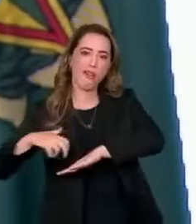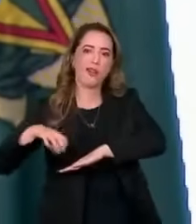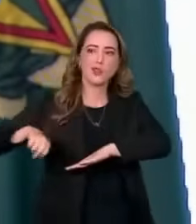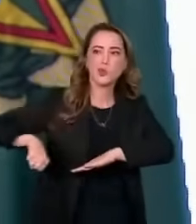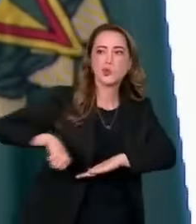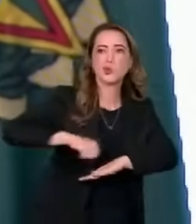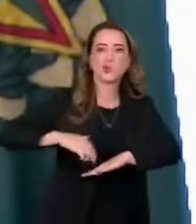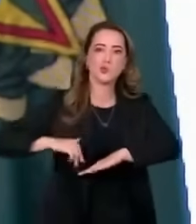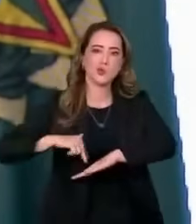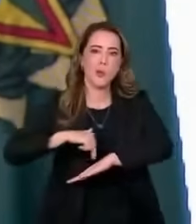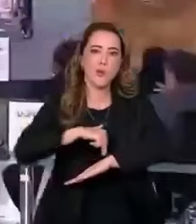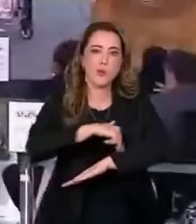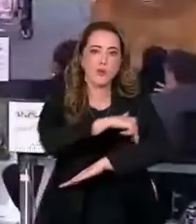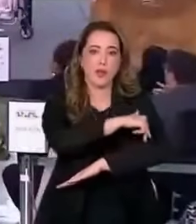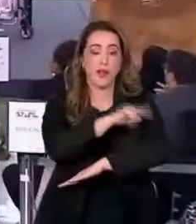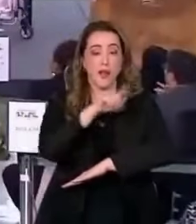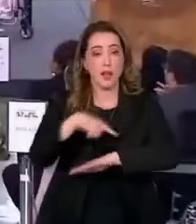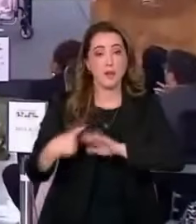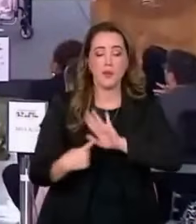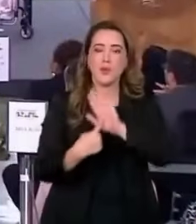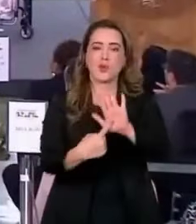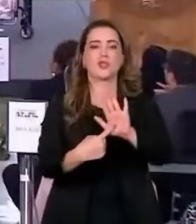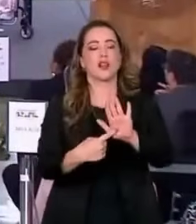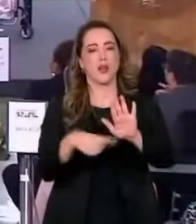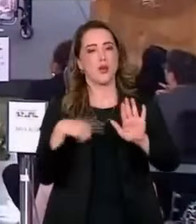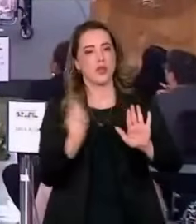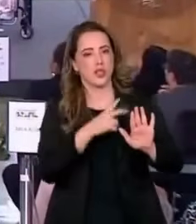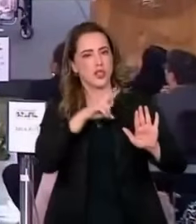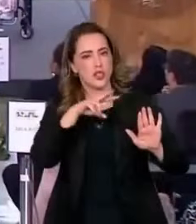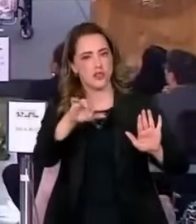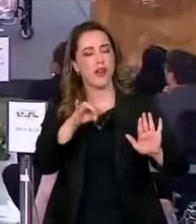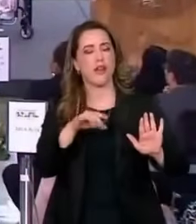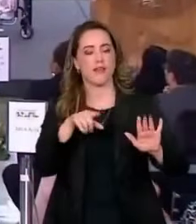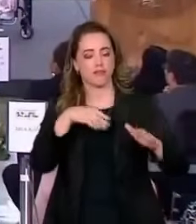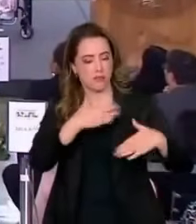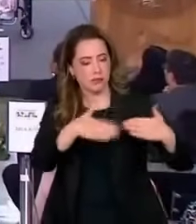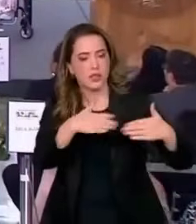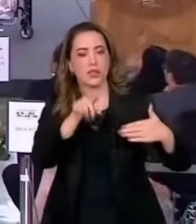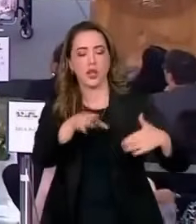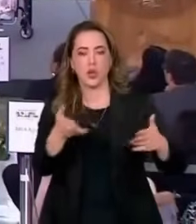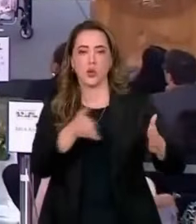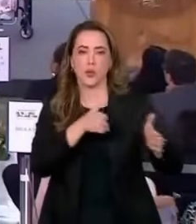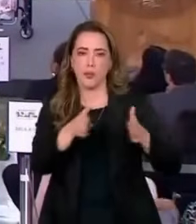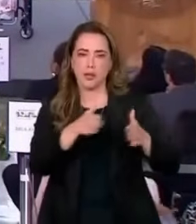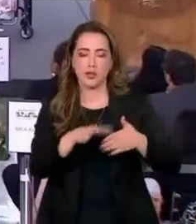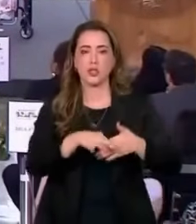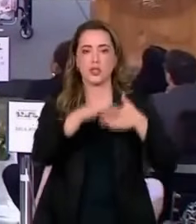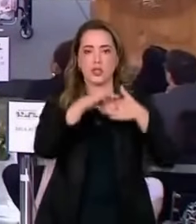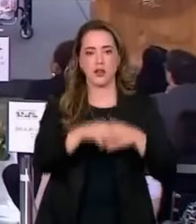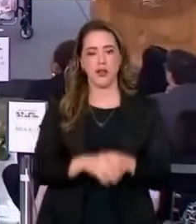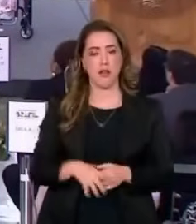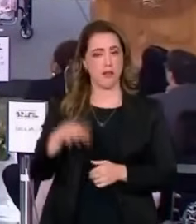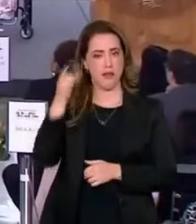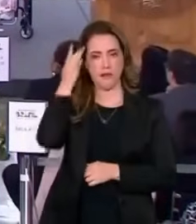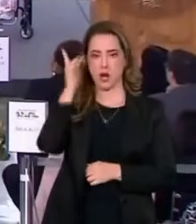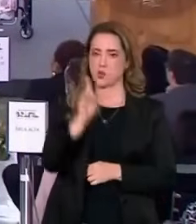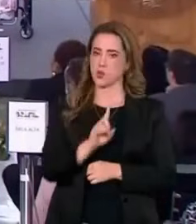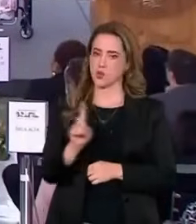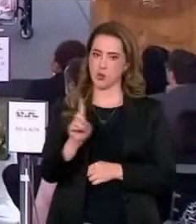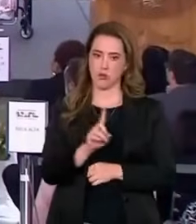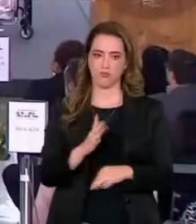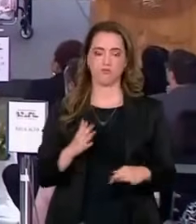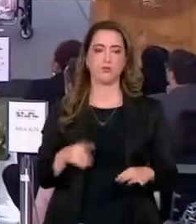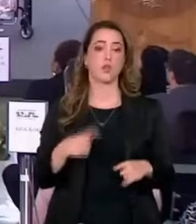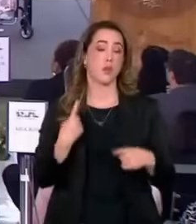estivesse governando. Não pense que é fácil. Não pense que tem gente e todo mundo gosta do que